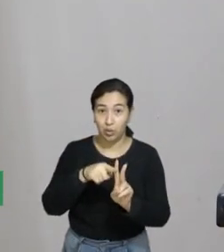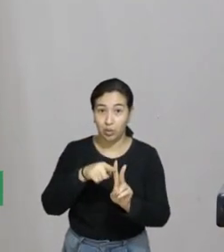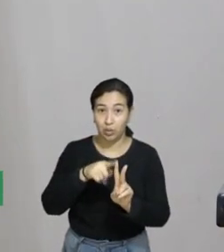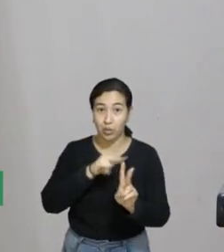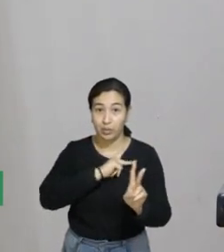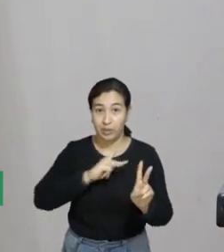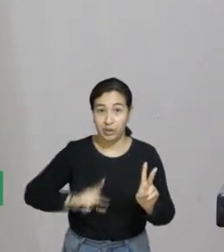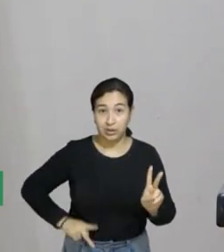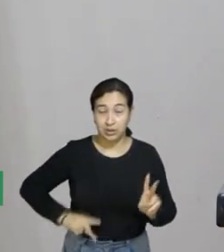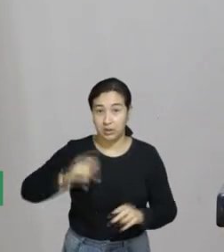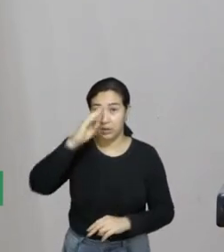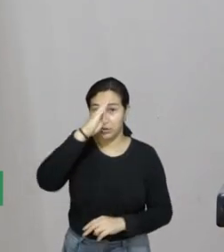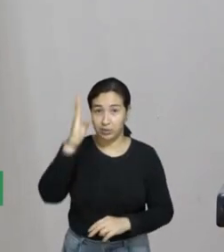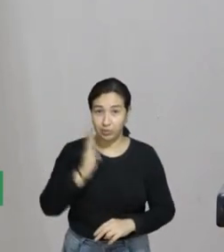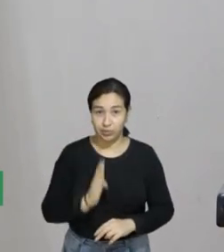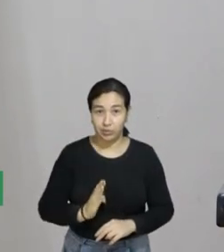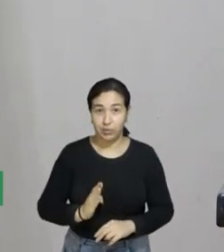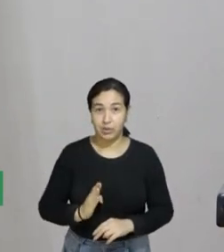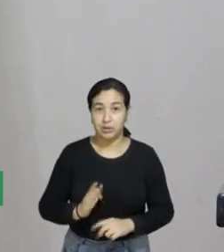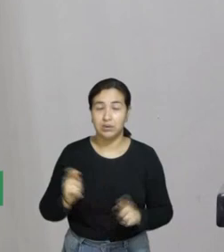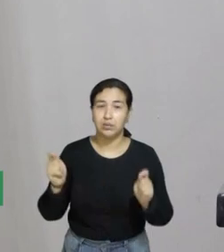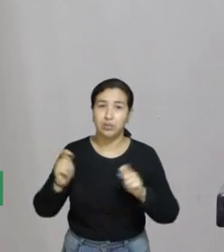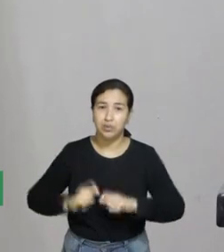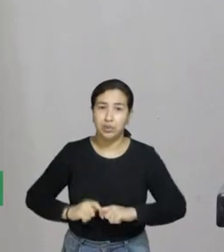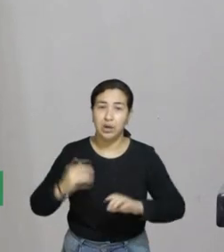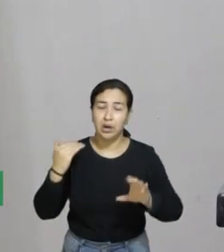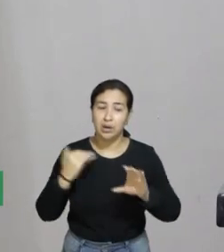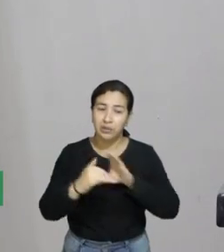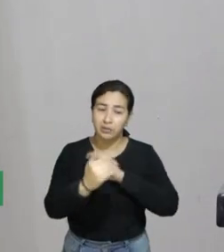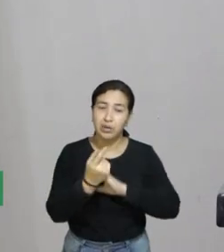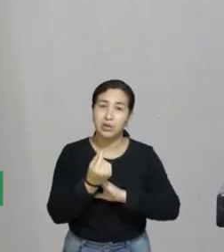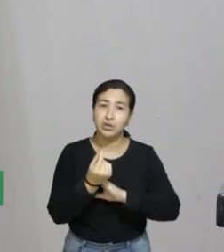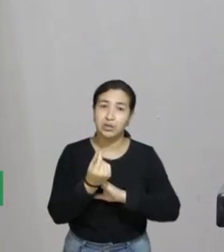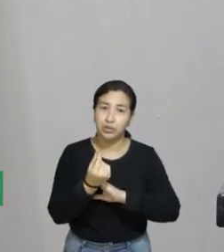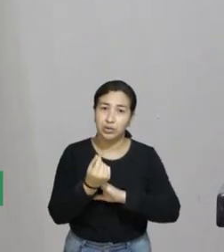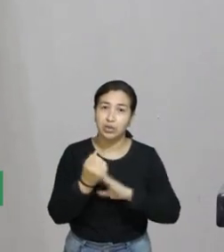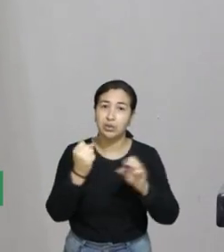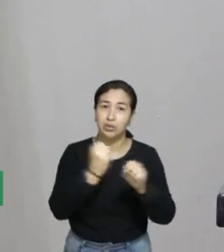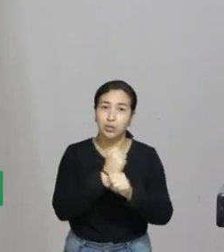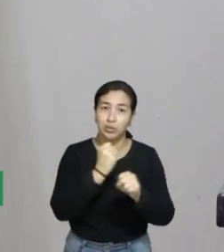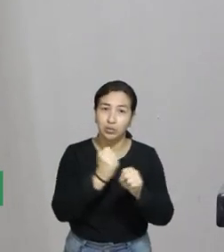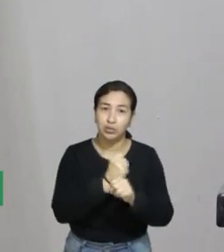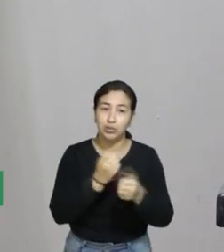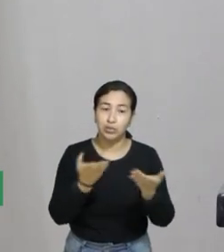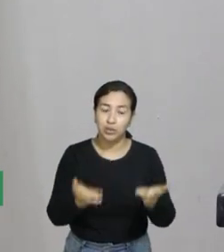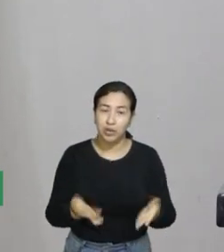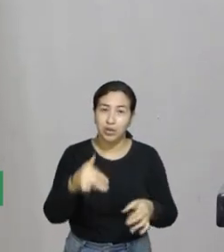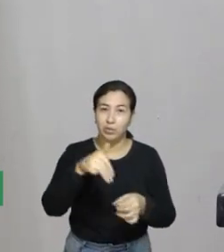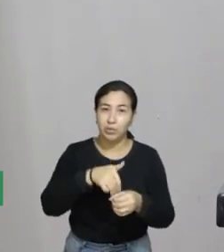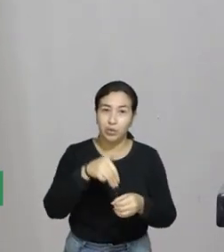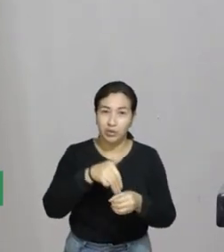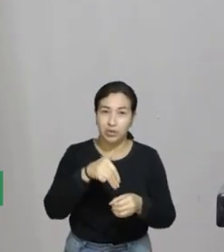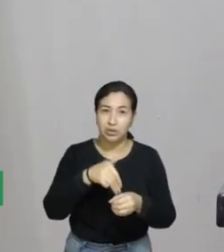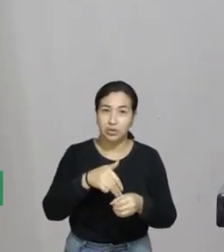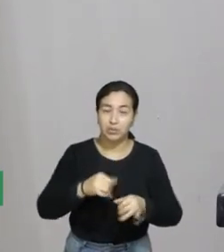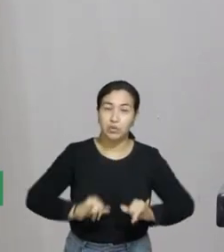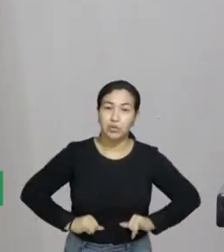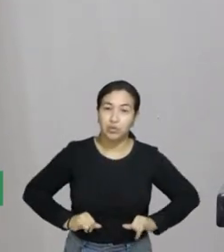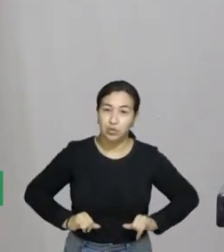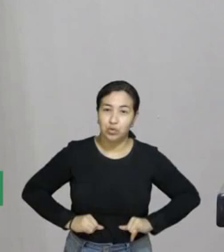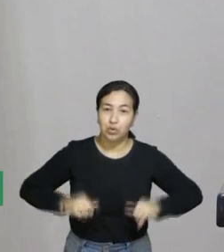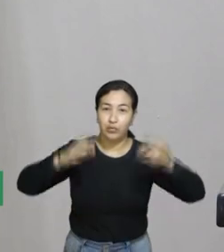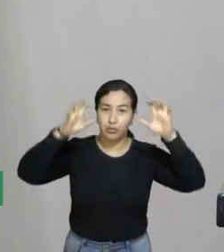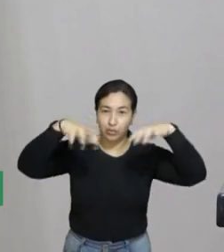de sensibilizá-los a encaminhar recursos para a reconstrução das cidades atingidas pelas fortes